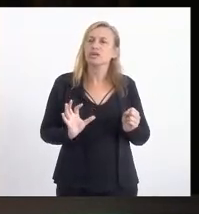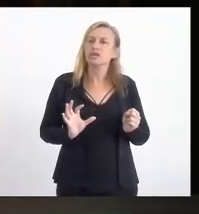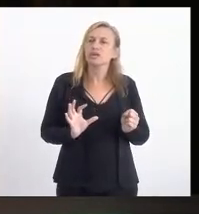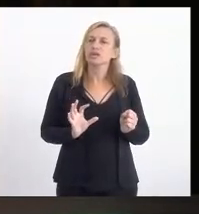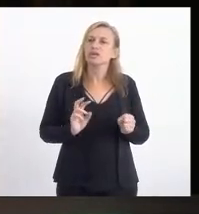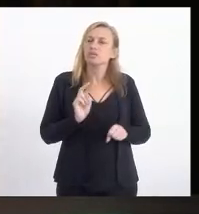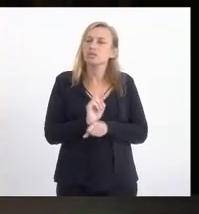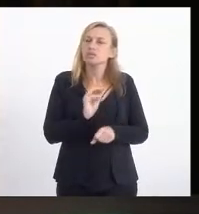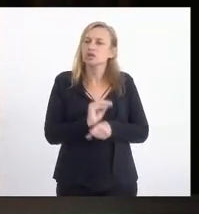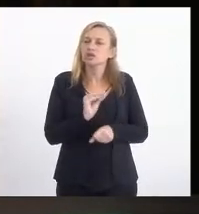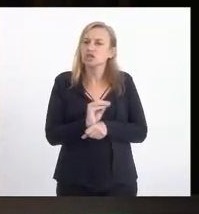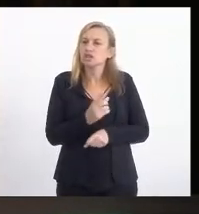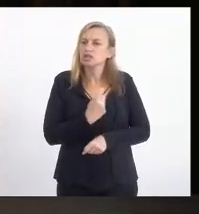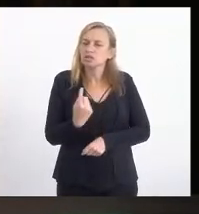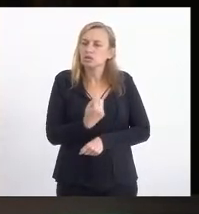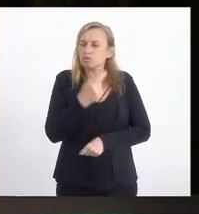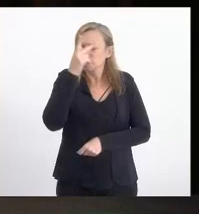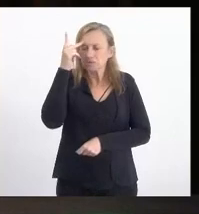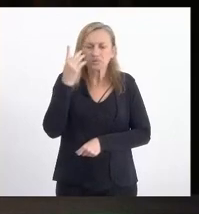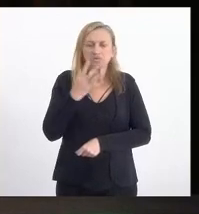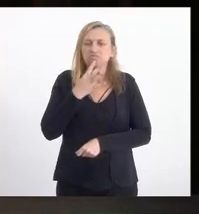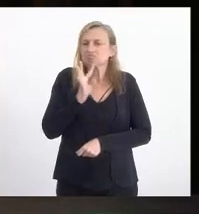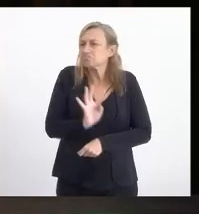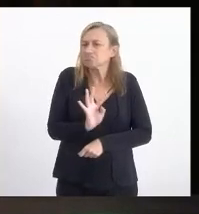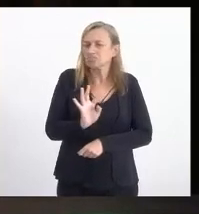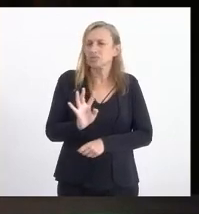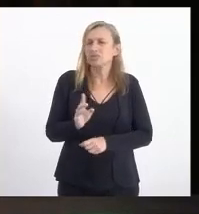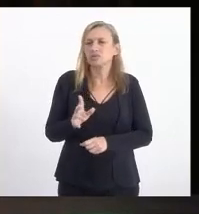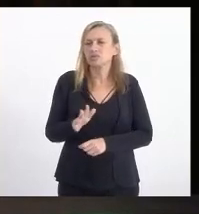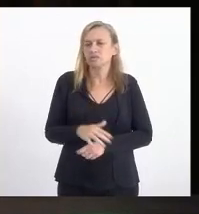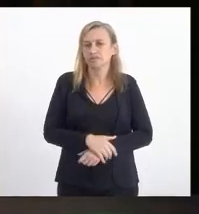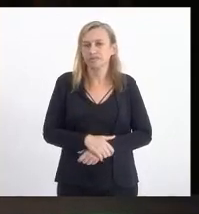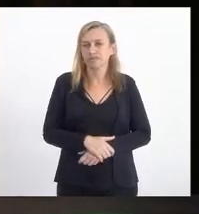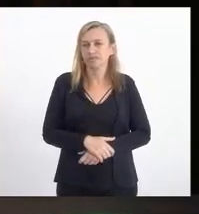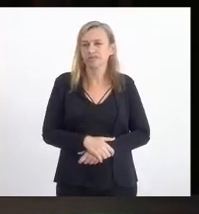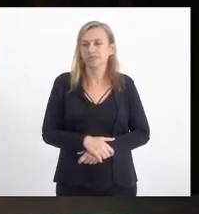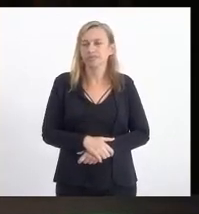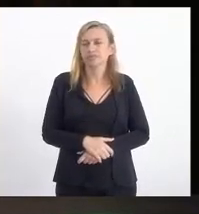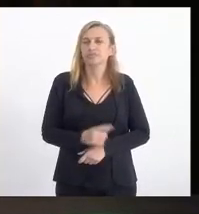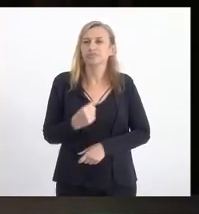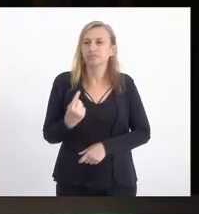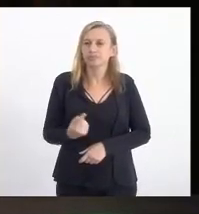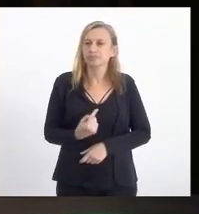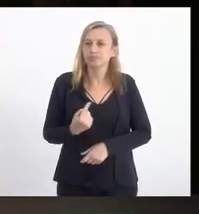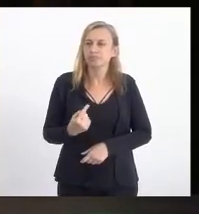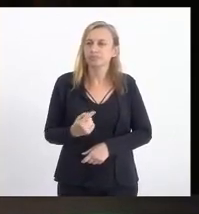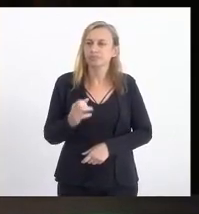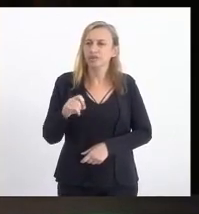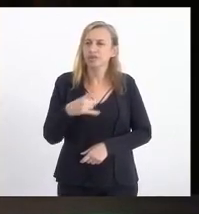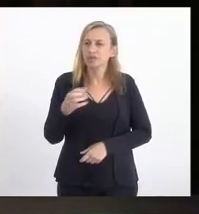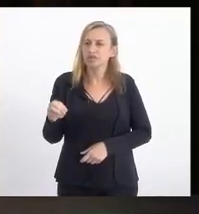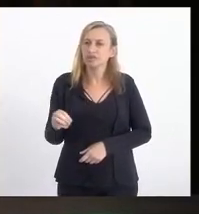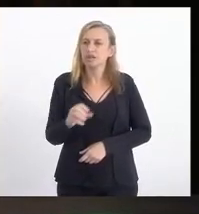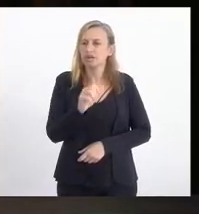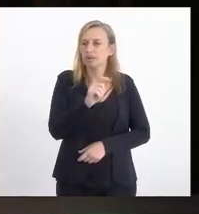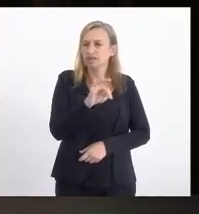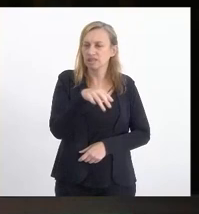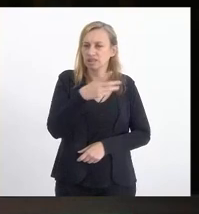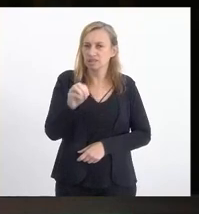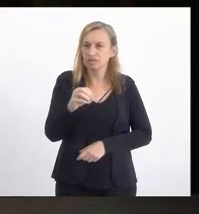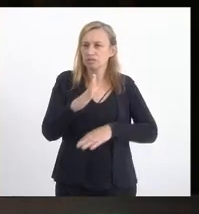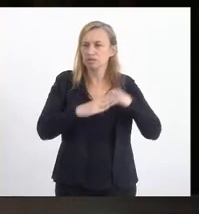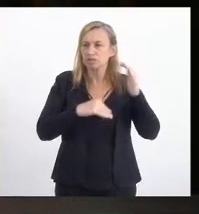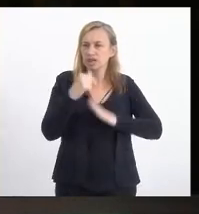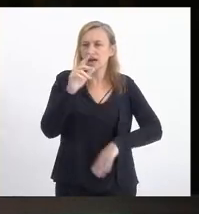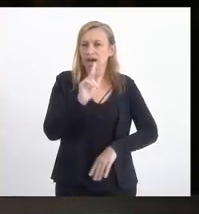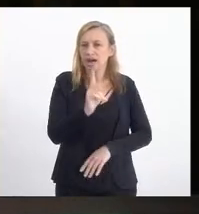para proteger pessoas que a gente nem conhece não sabe nem quem é E aí nós vamos na indenização por habilitação profissional